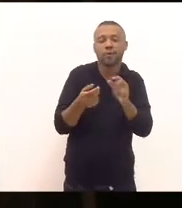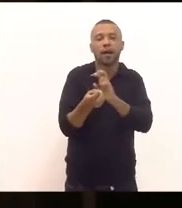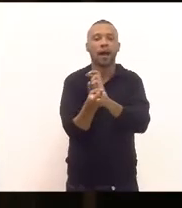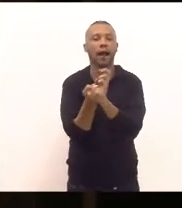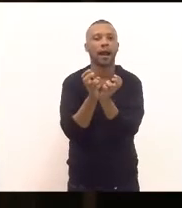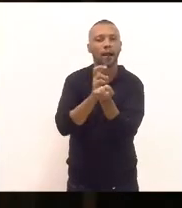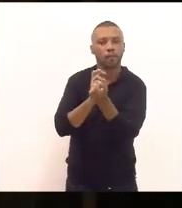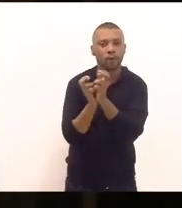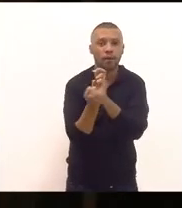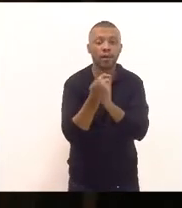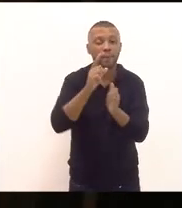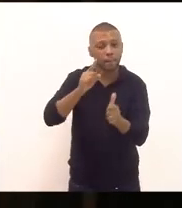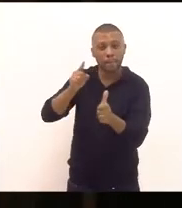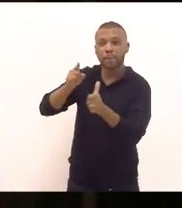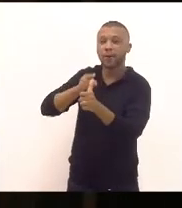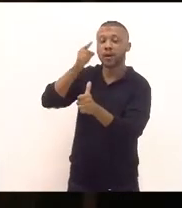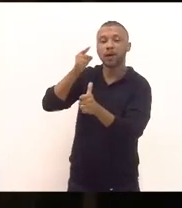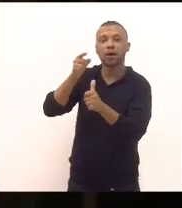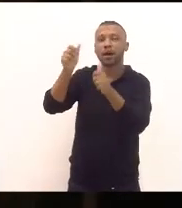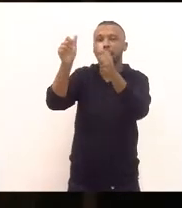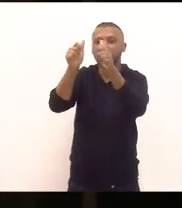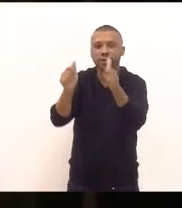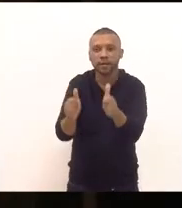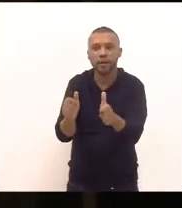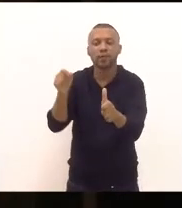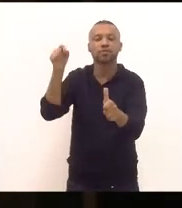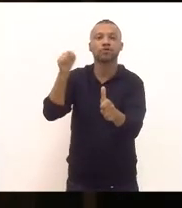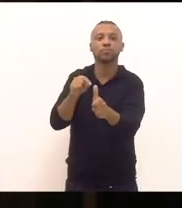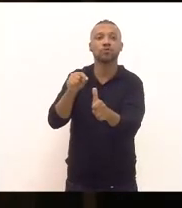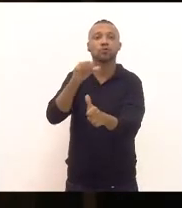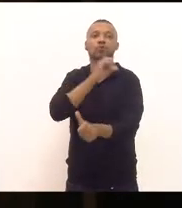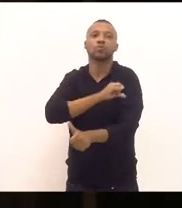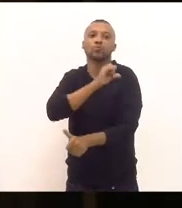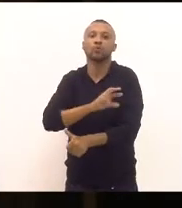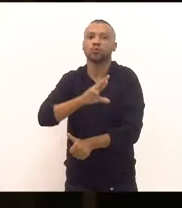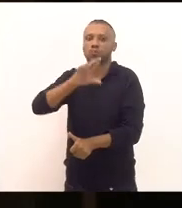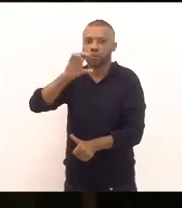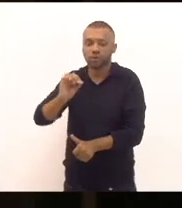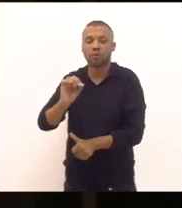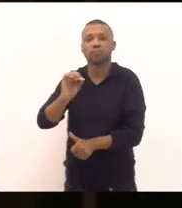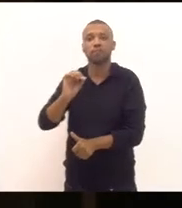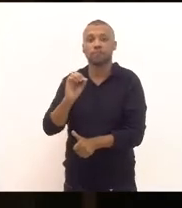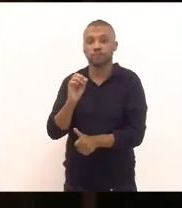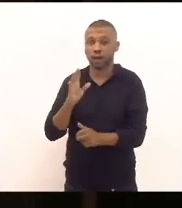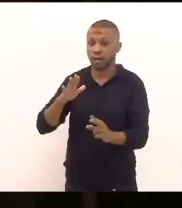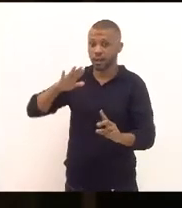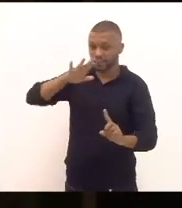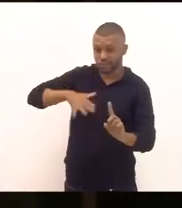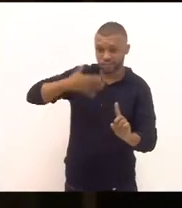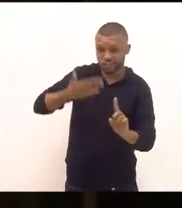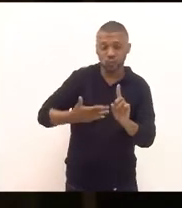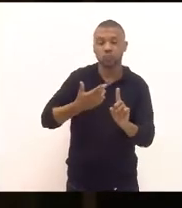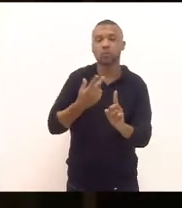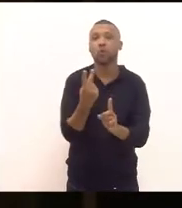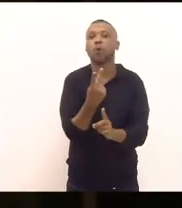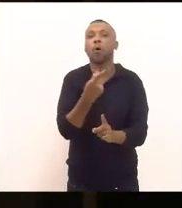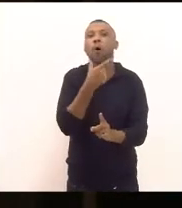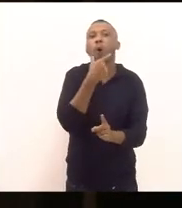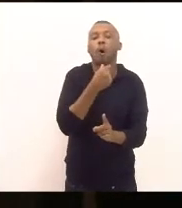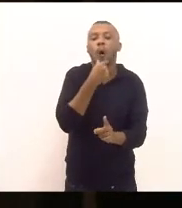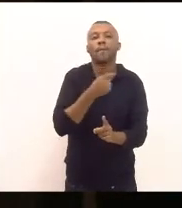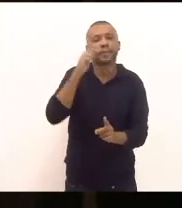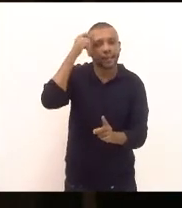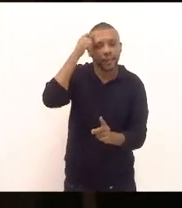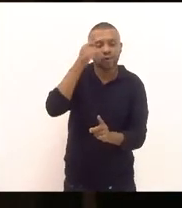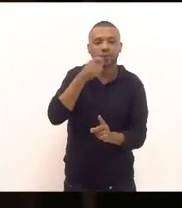capoeira Não é a primeira estátua de fibra de vidro da cidade do Rio de um para dois mestres de capoeira dois homens negros do mestre